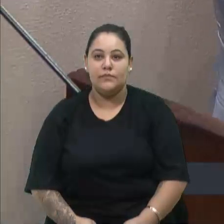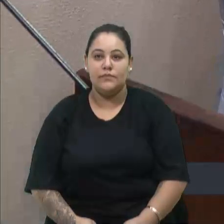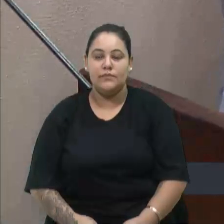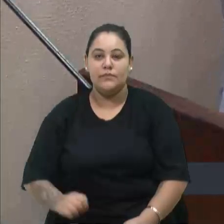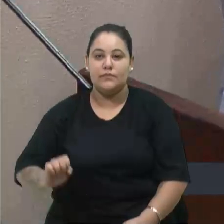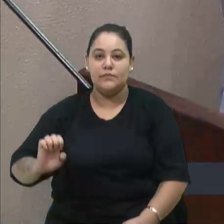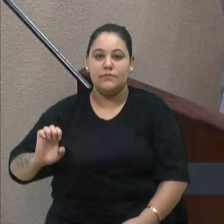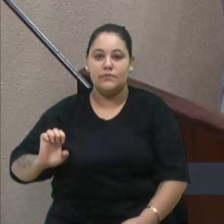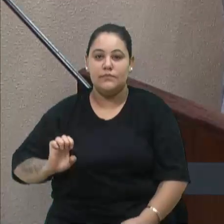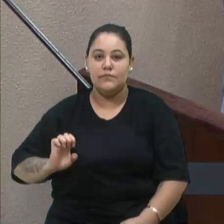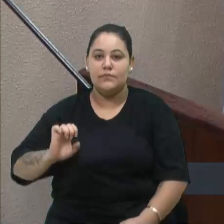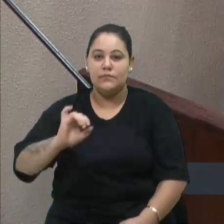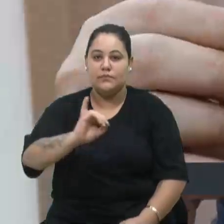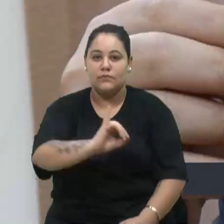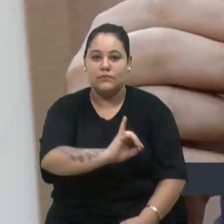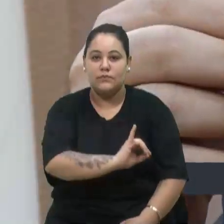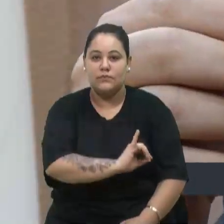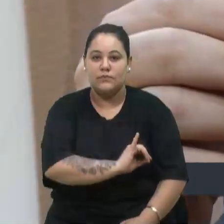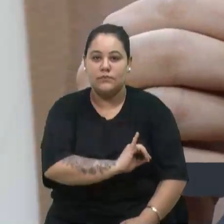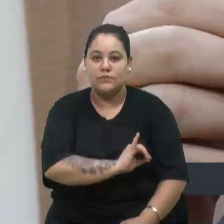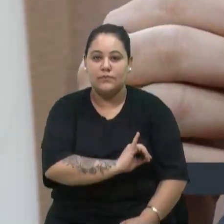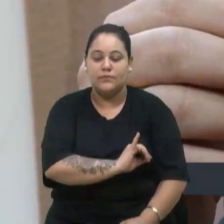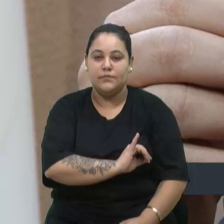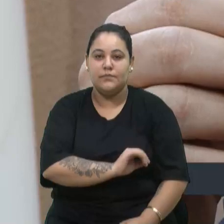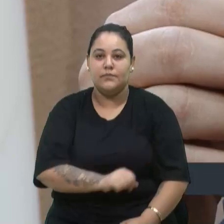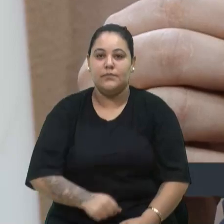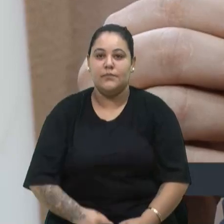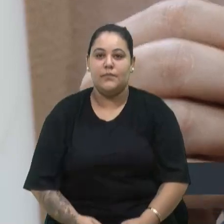Ed Carlos Pereira.